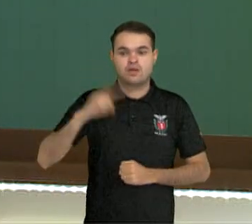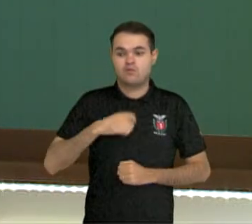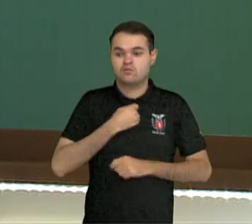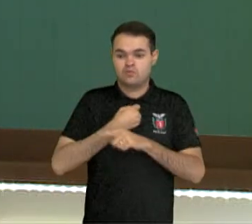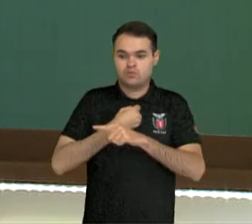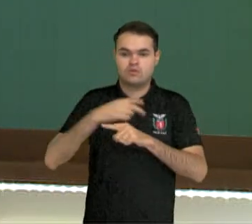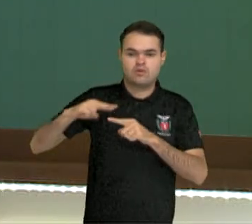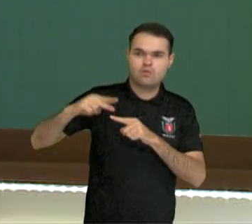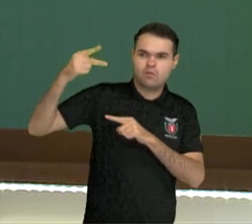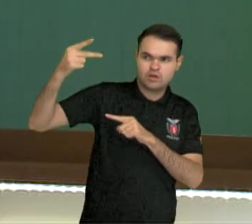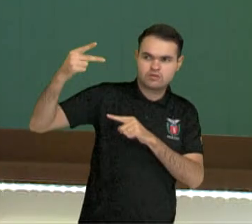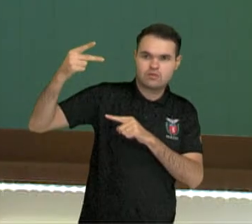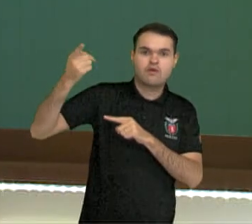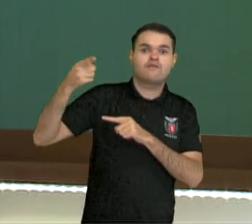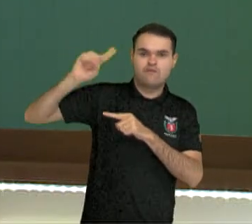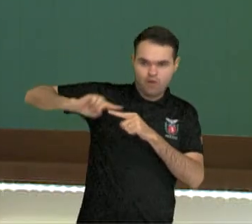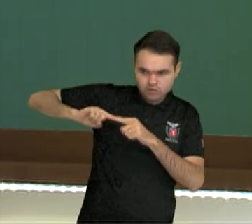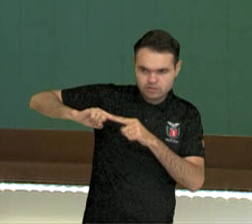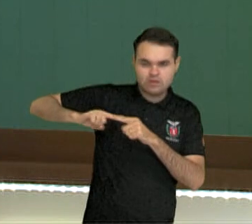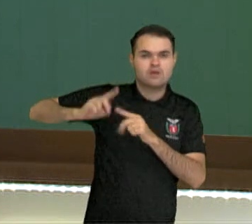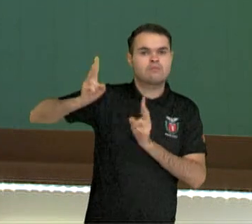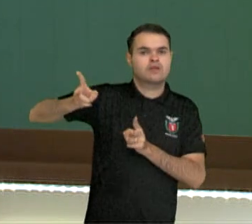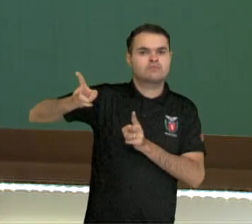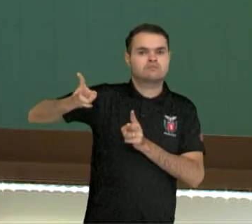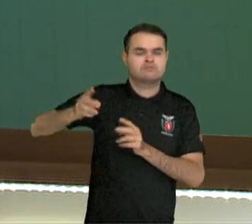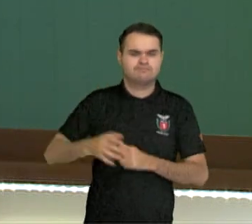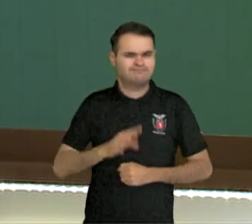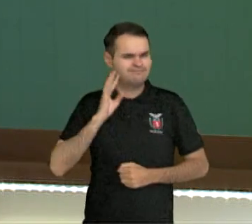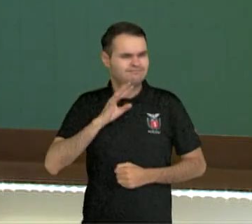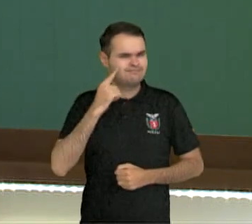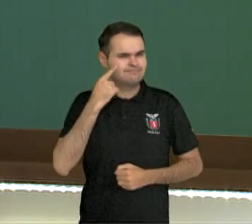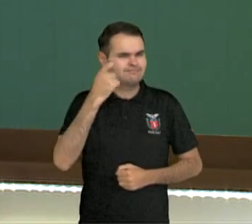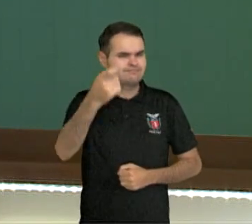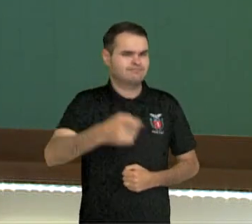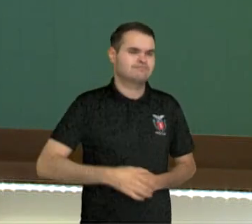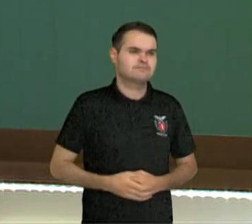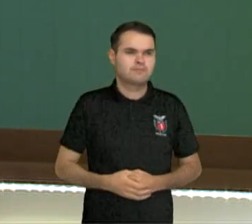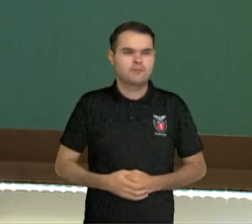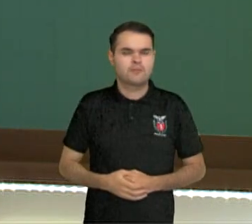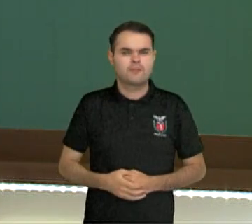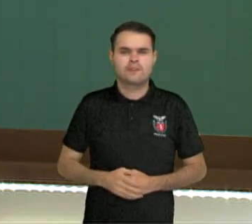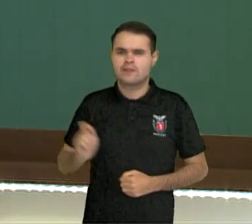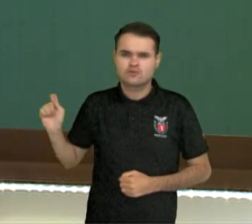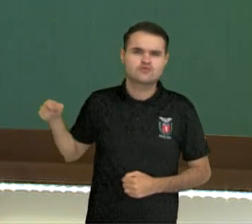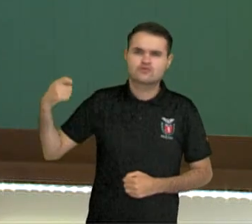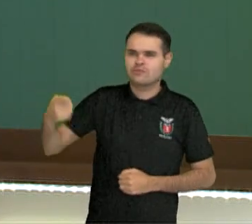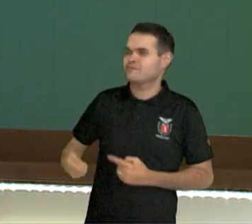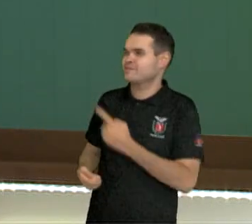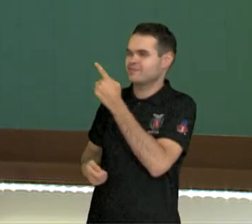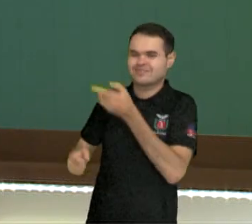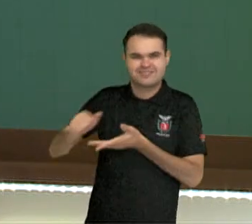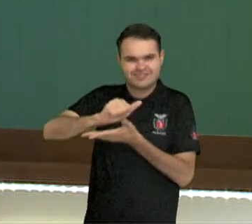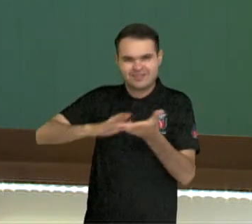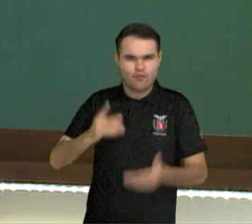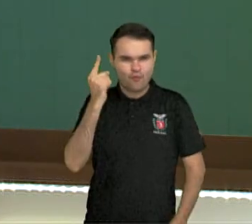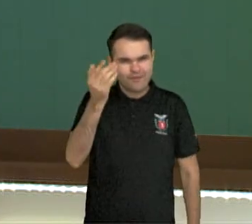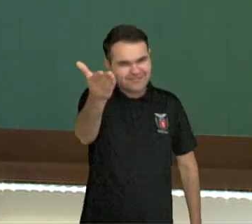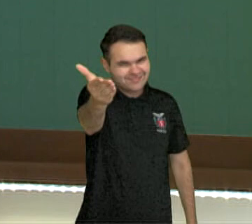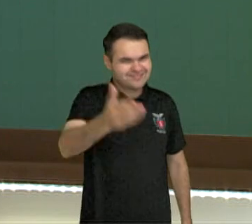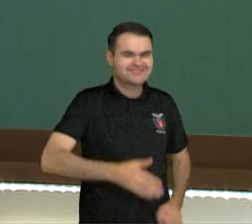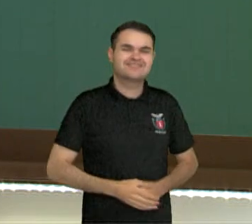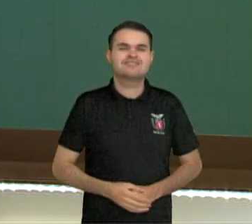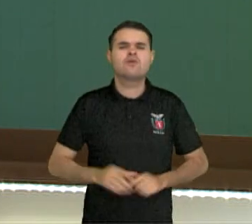quadrado volta e dá ele. Legal, né, gente? Muito interessante. Falando nisso, tarefa 1 para você. O que ela